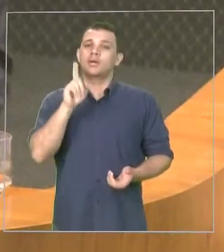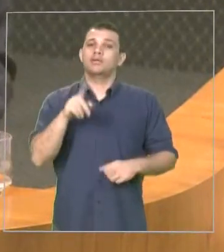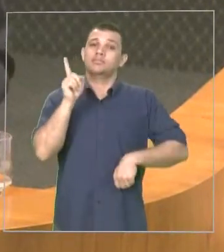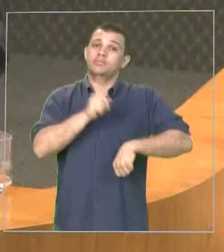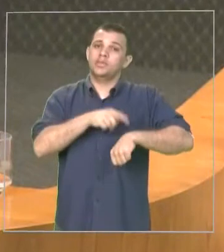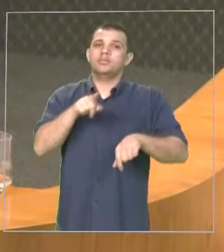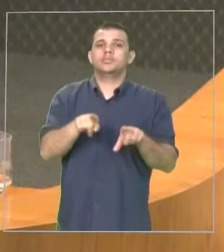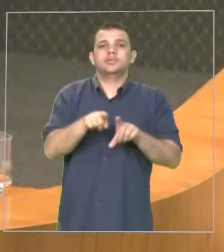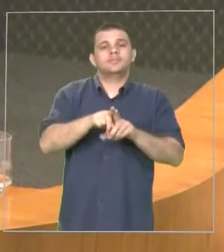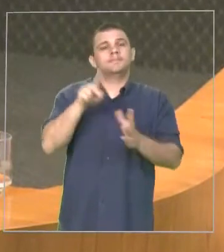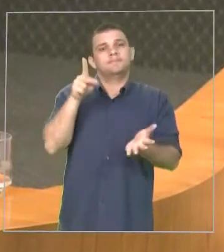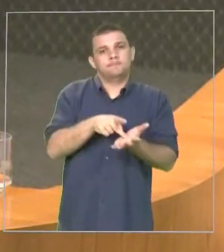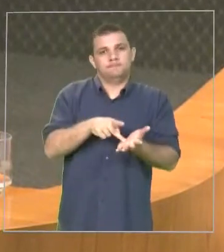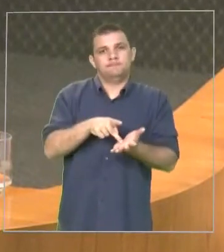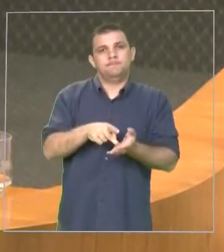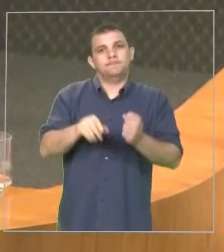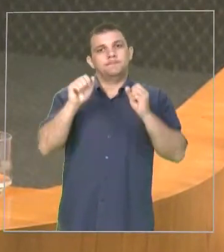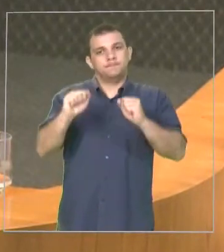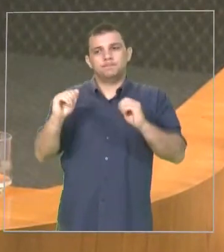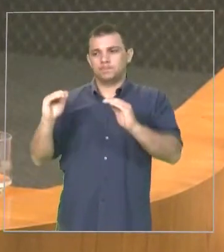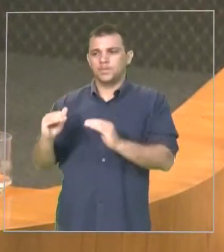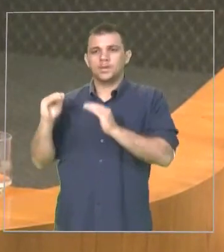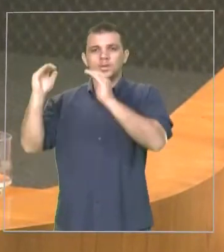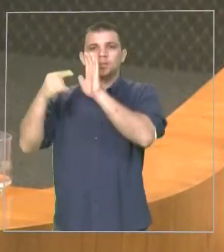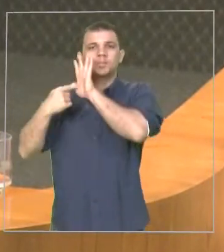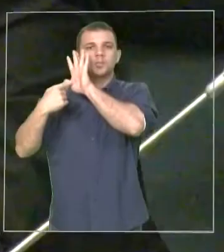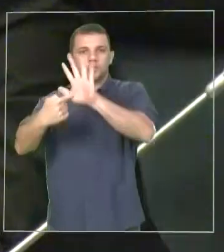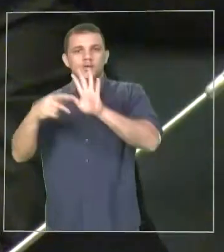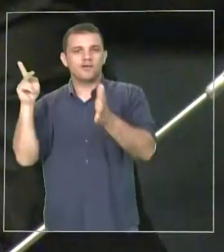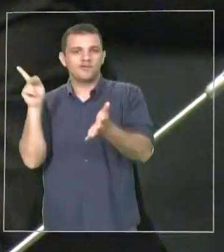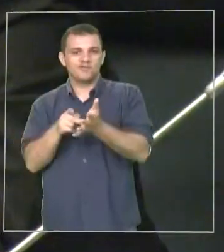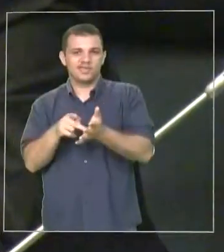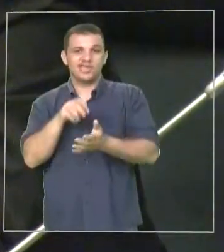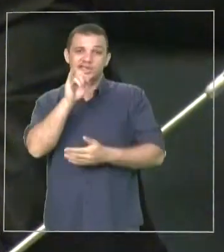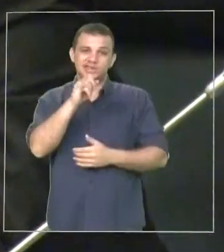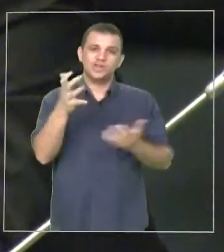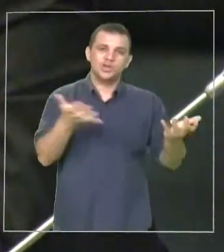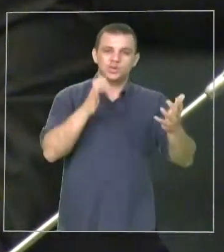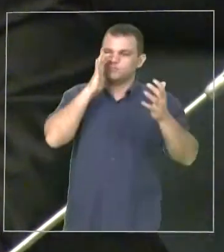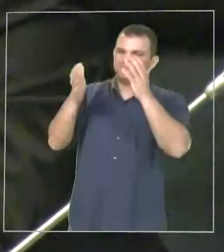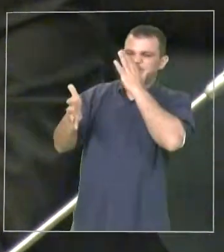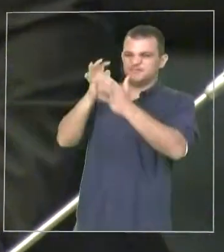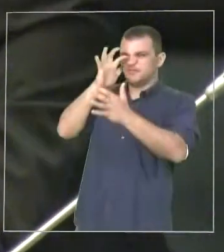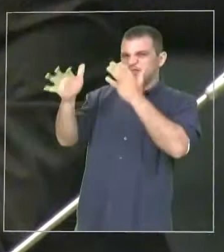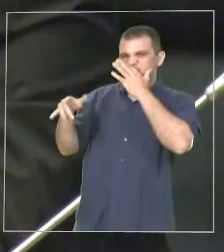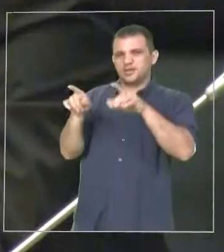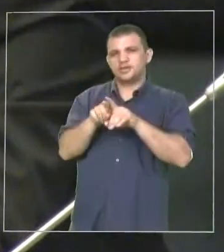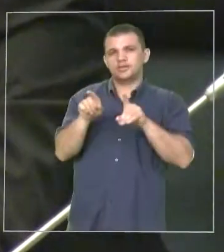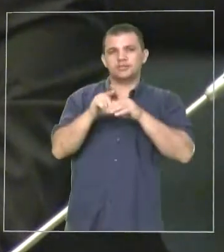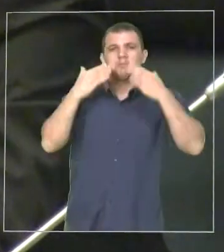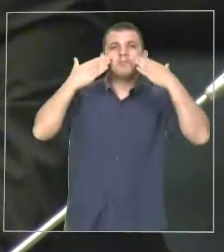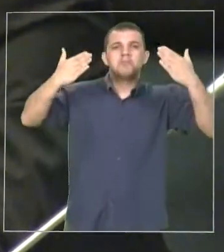às acusações que hoje são feitas e ao espetáculo de mídia que tem sido feito.